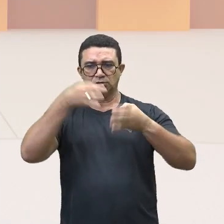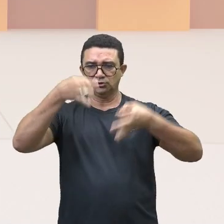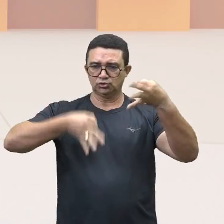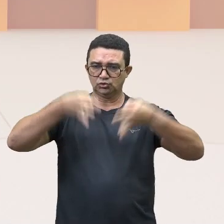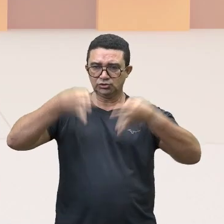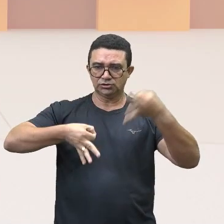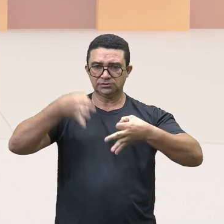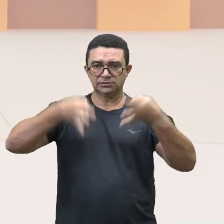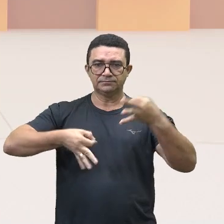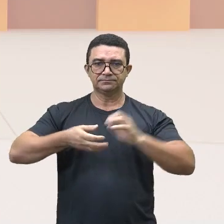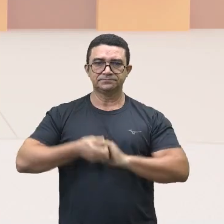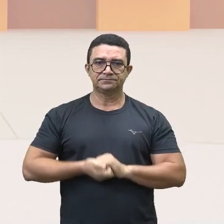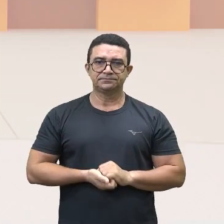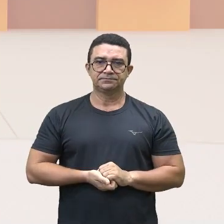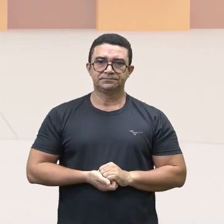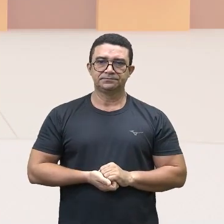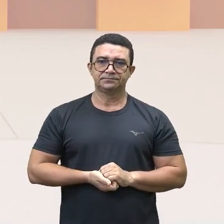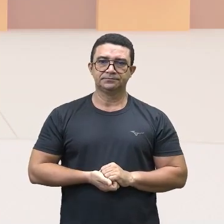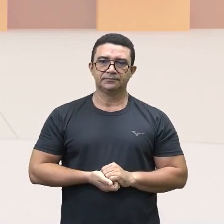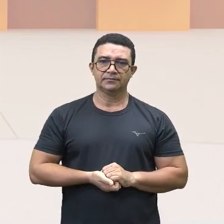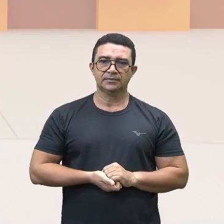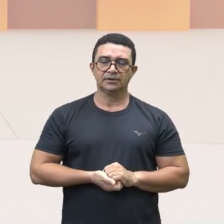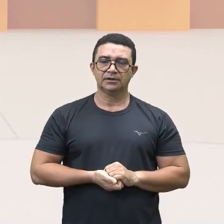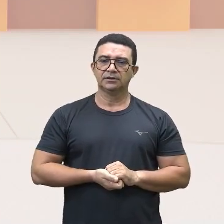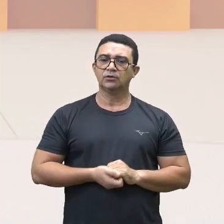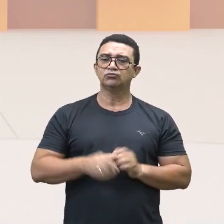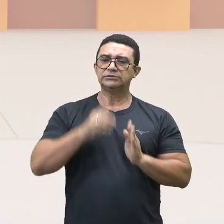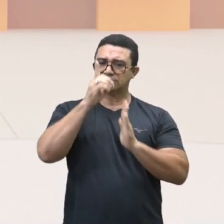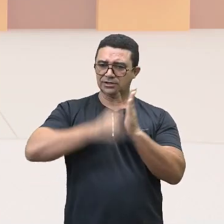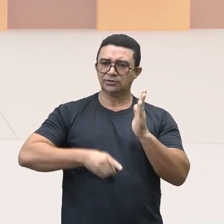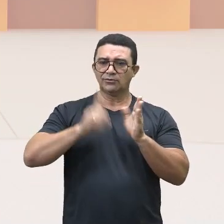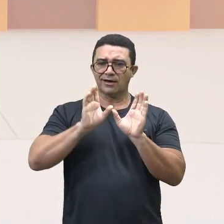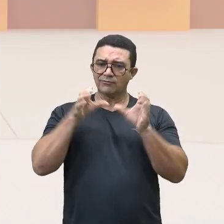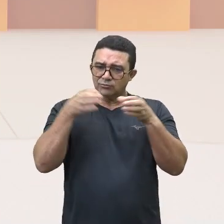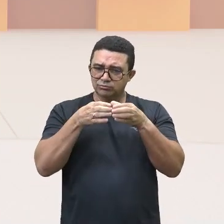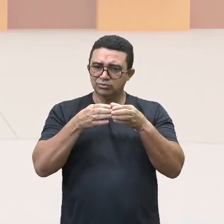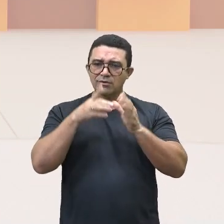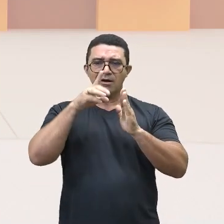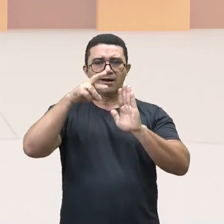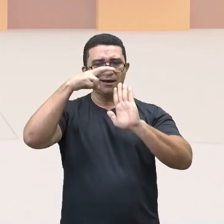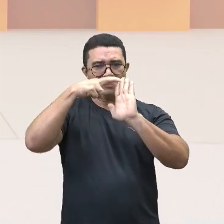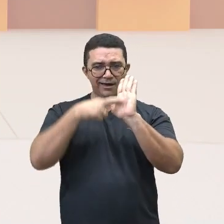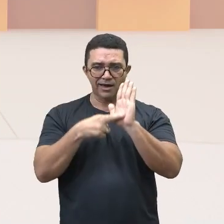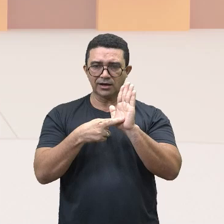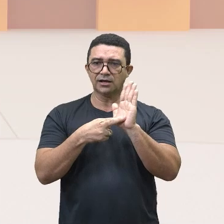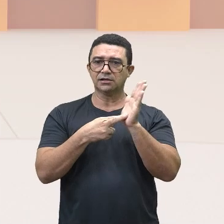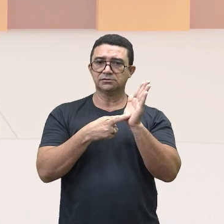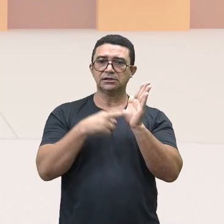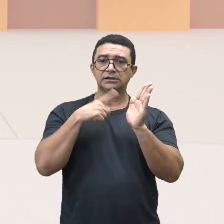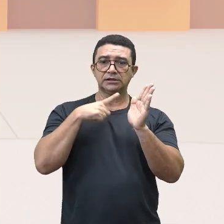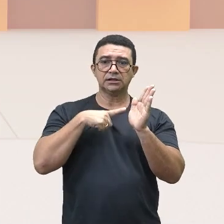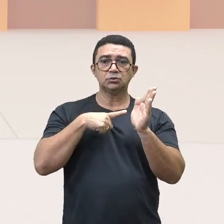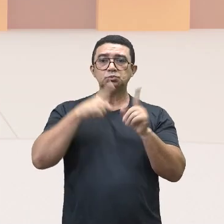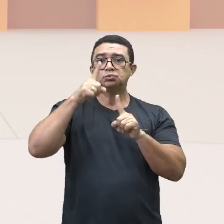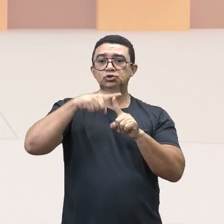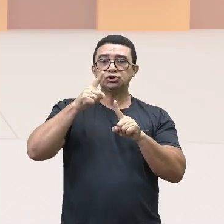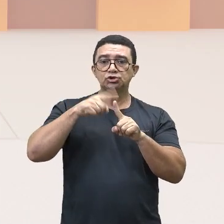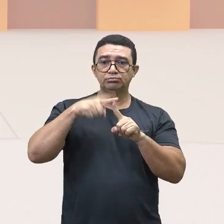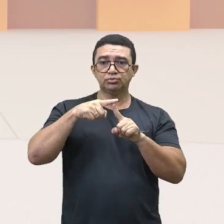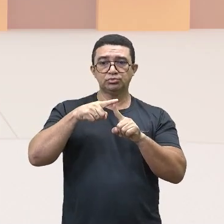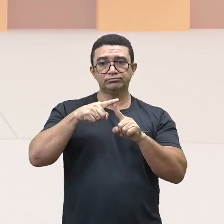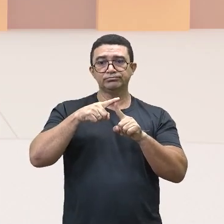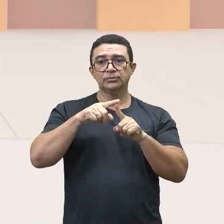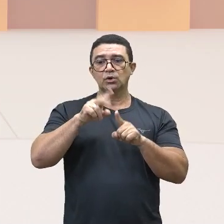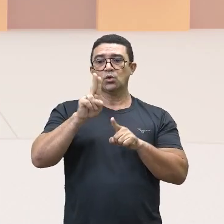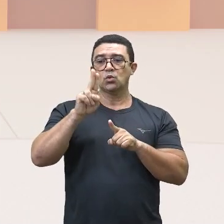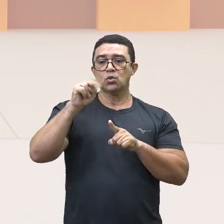bem. Então, direito é um conjunto de regras que possui o tipo de unidade